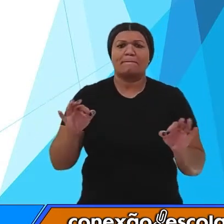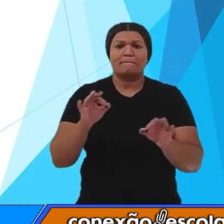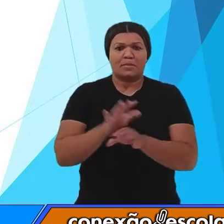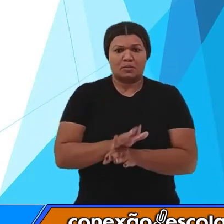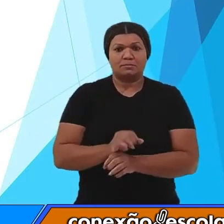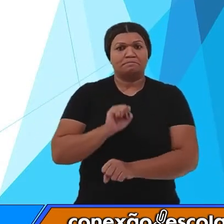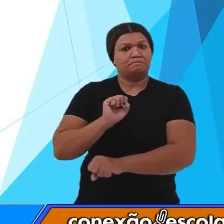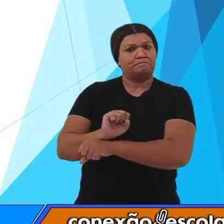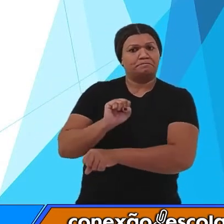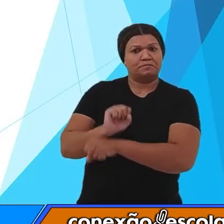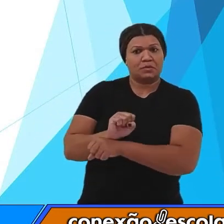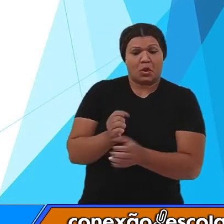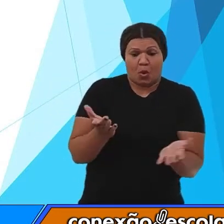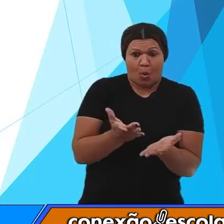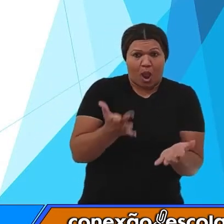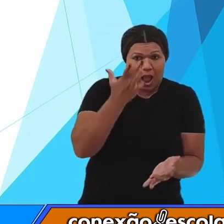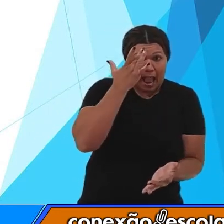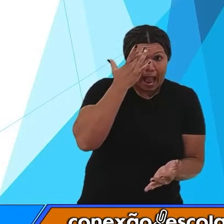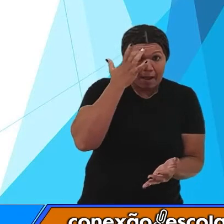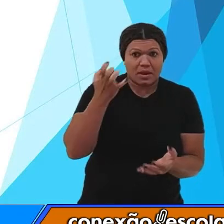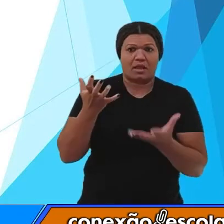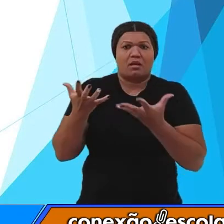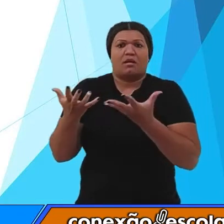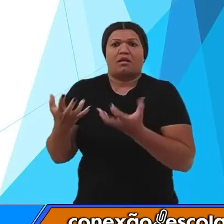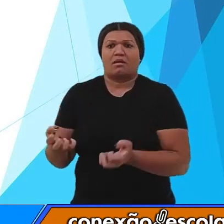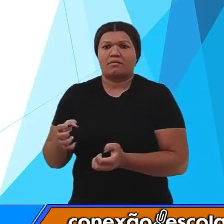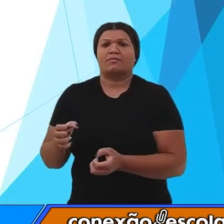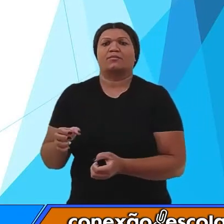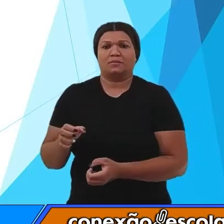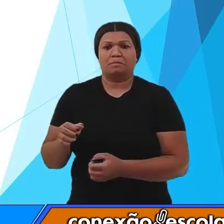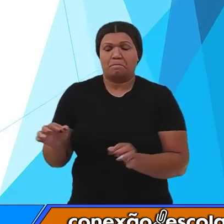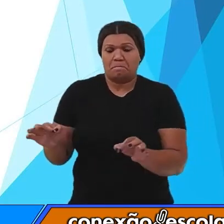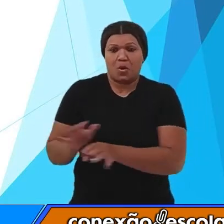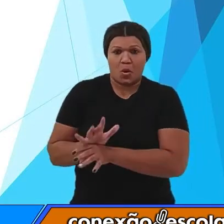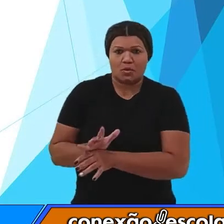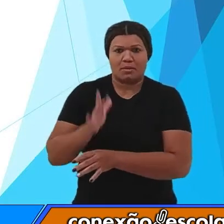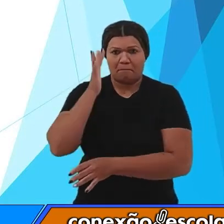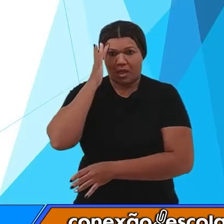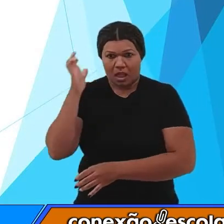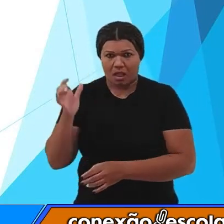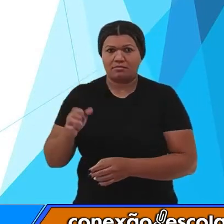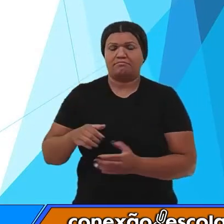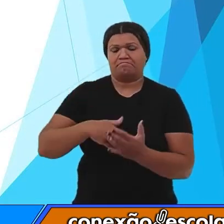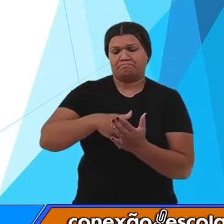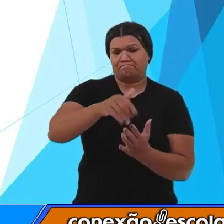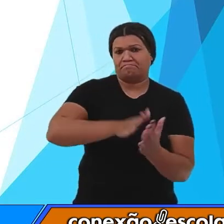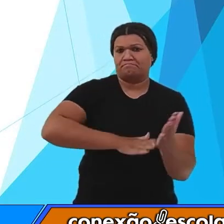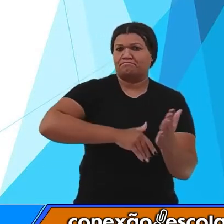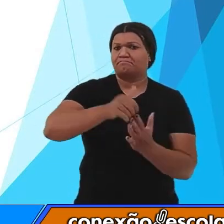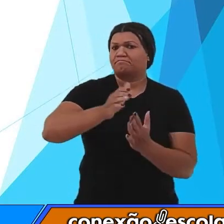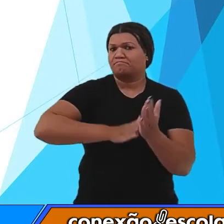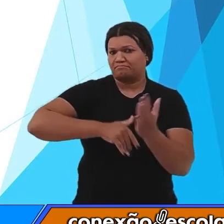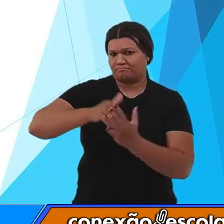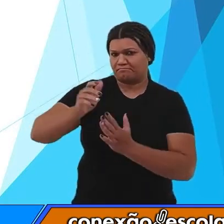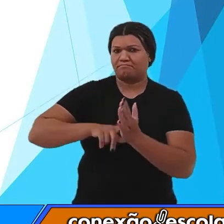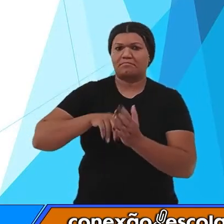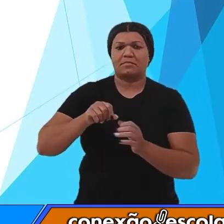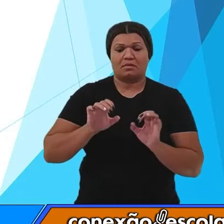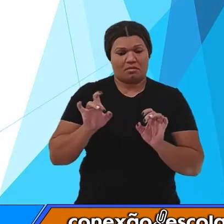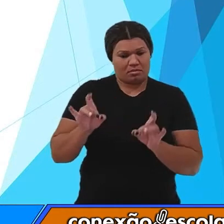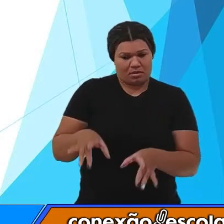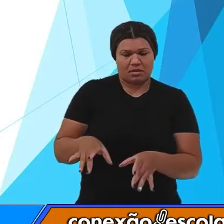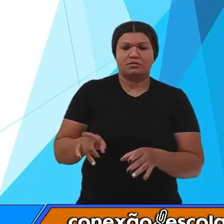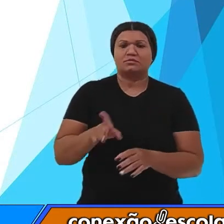Deixe secar de um dia para o outro. Após ele estar seco, passe então a tinta e deixe secar